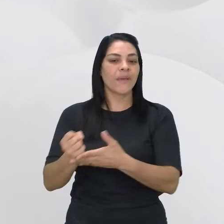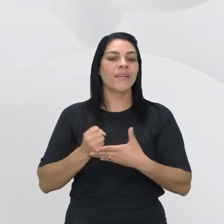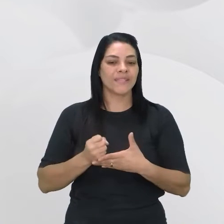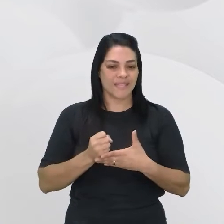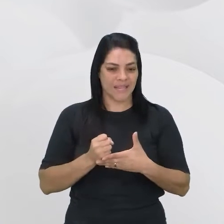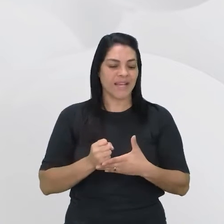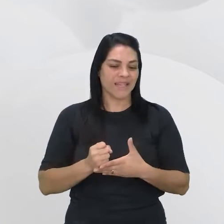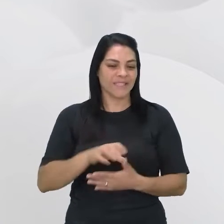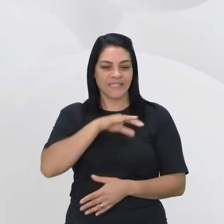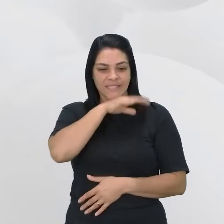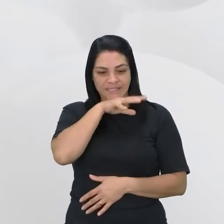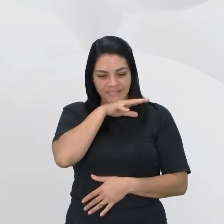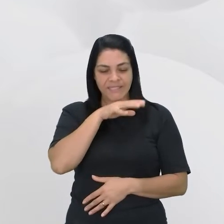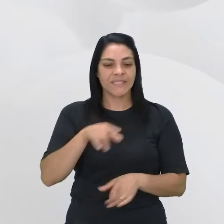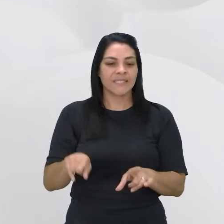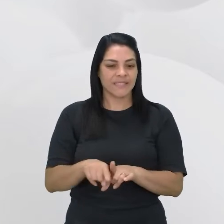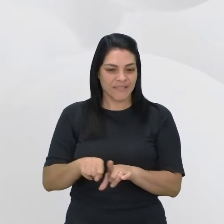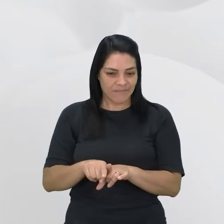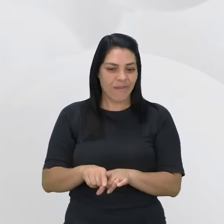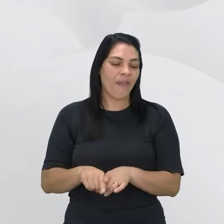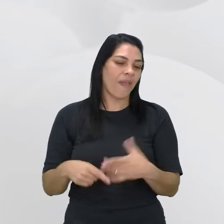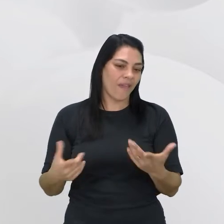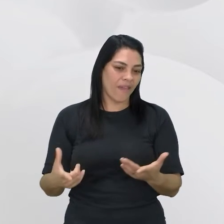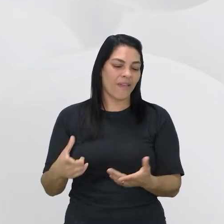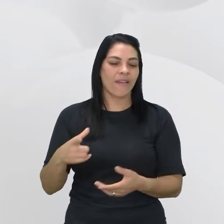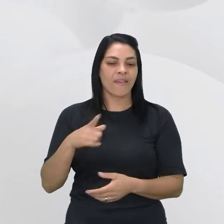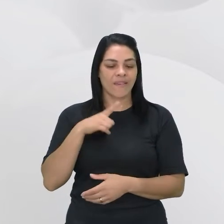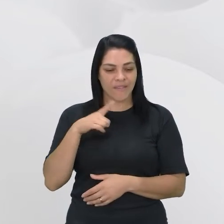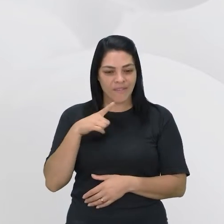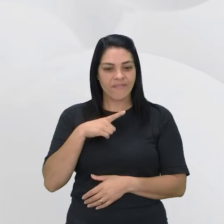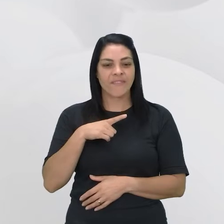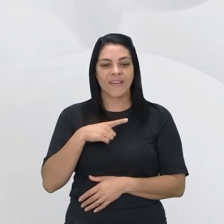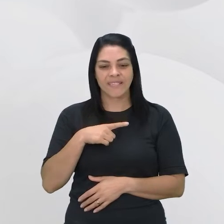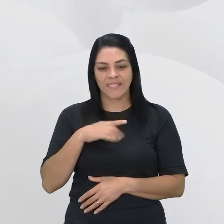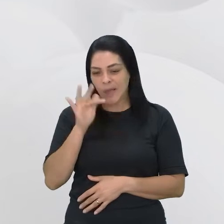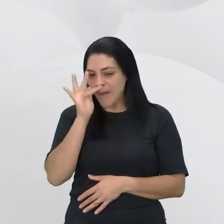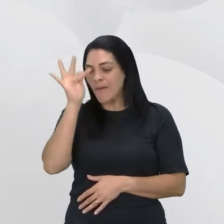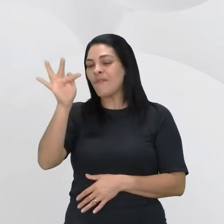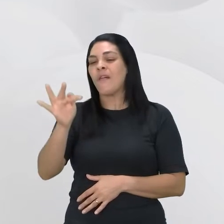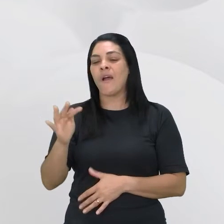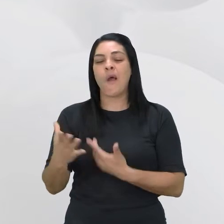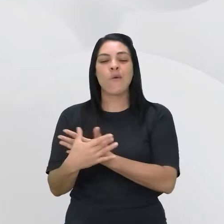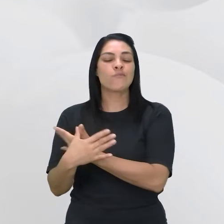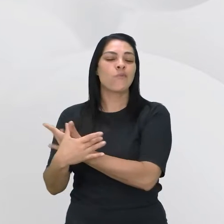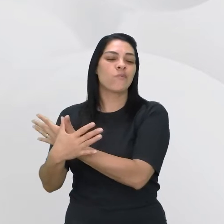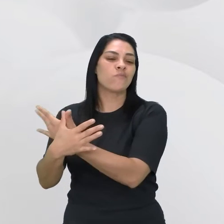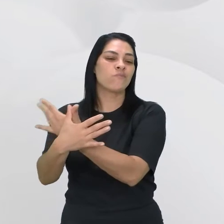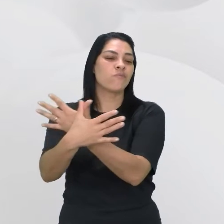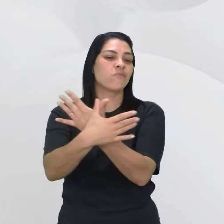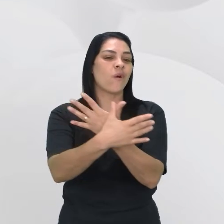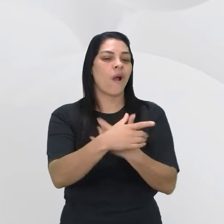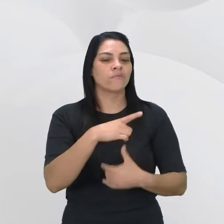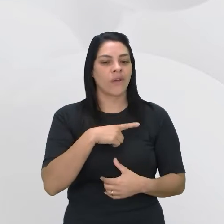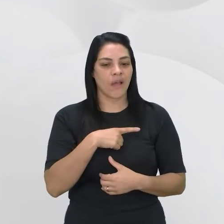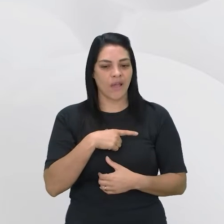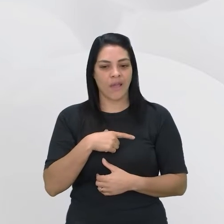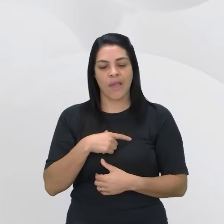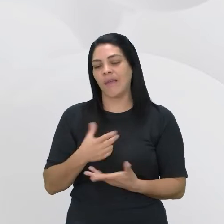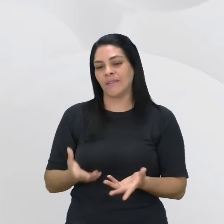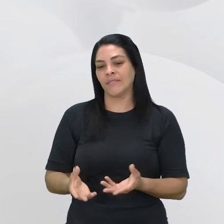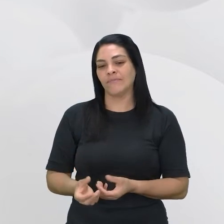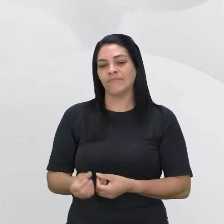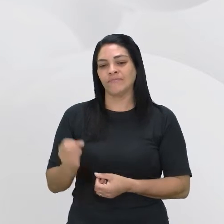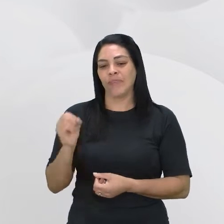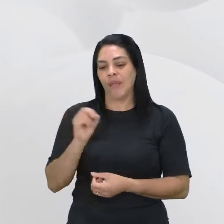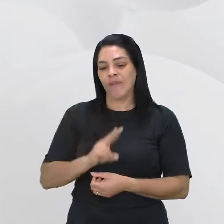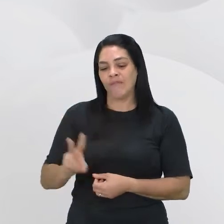espécies companheiras que vão ter flor, simplesmente para ter flor e atrair borboleta, né? Não é nem que ela nutre o solo, não, vai ter flor,